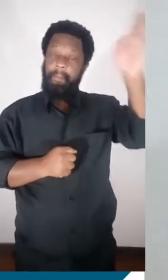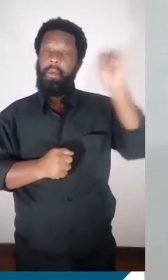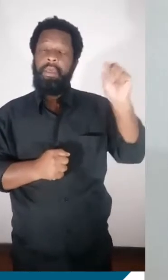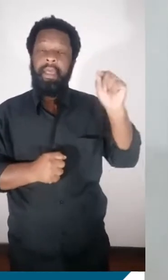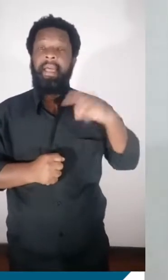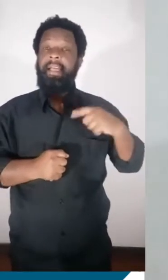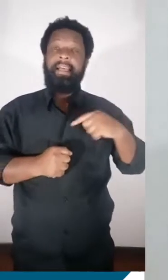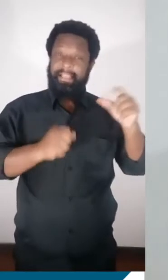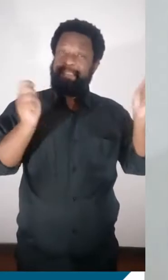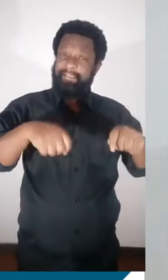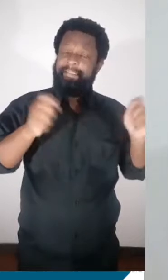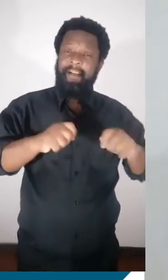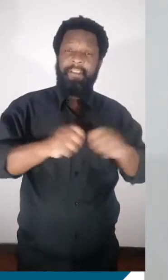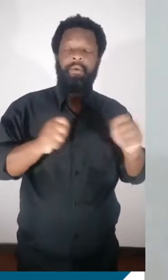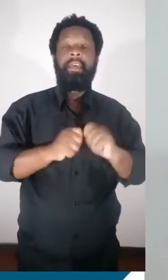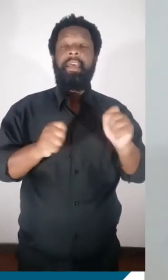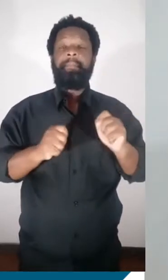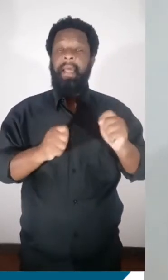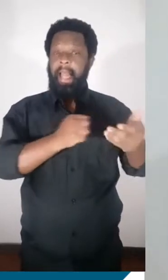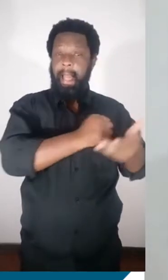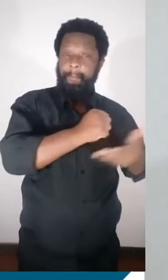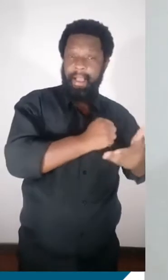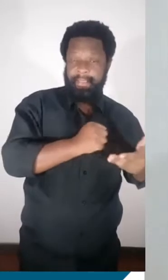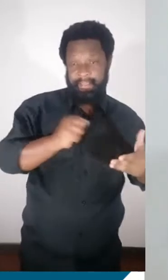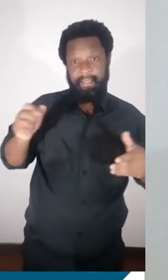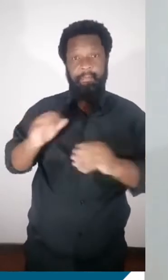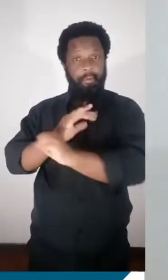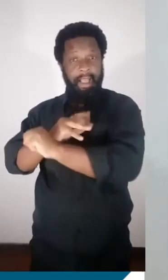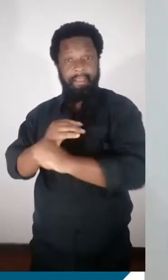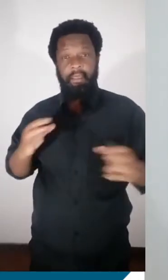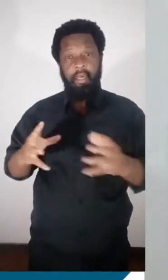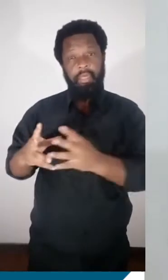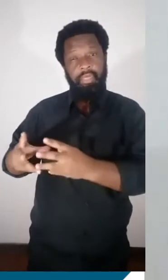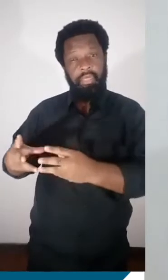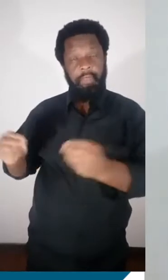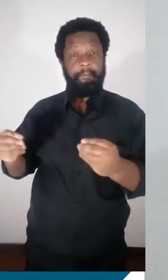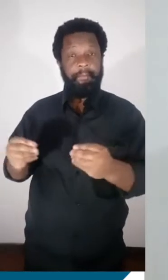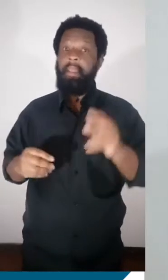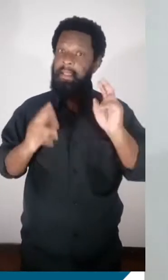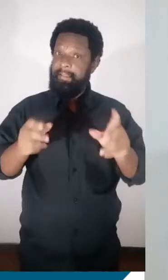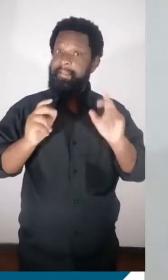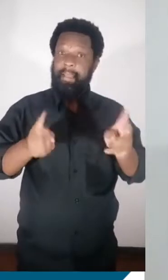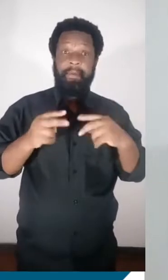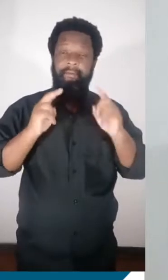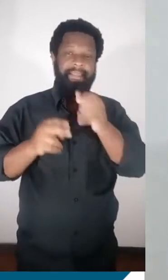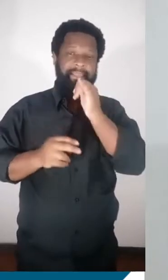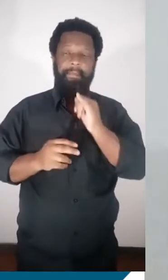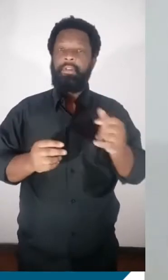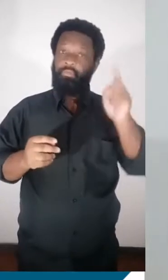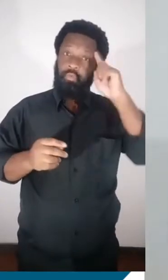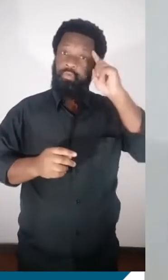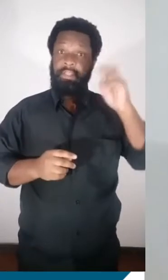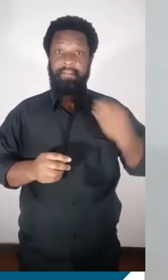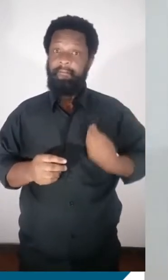a seguinte: as bases elas são capazes de neutralizar a ação dos ácidos. E isso está bem presente, bem evidente no